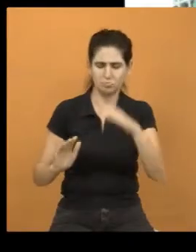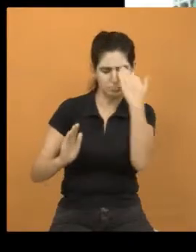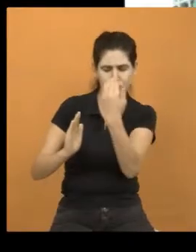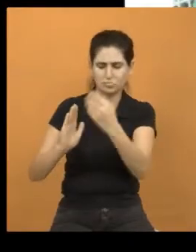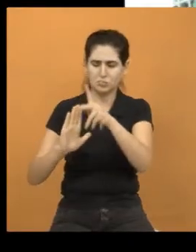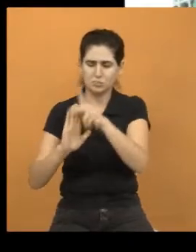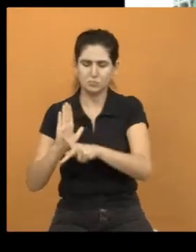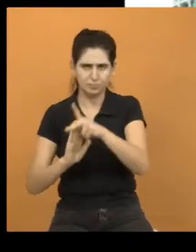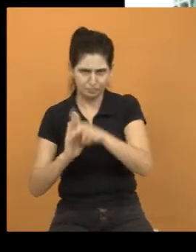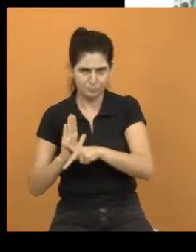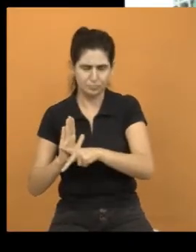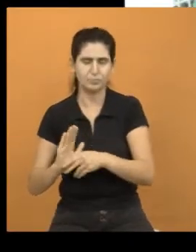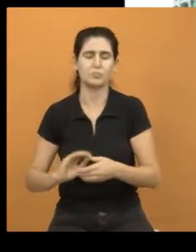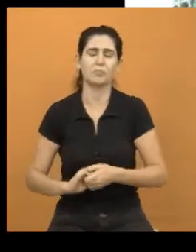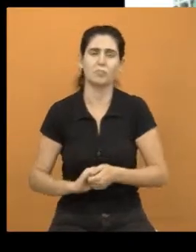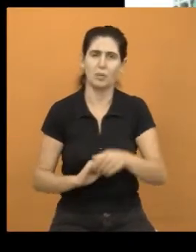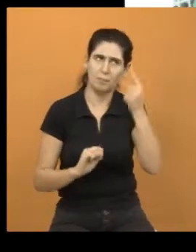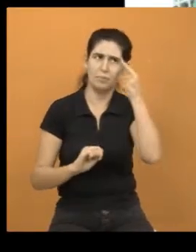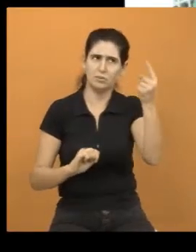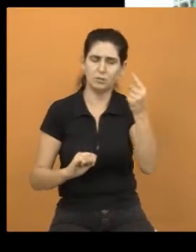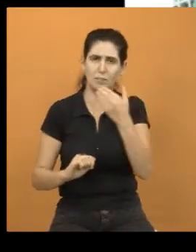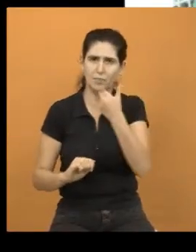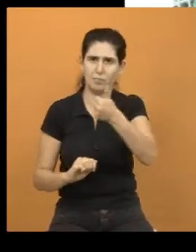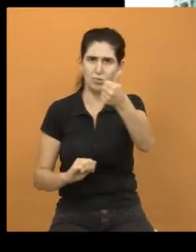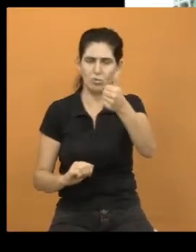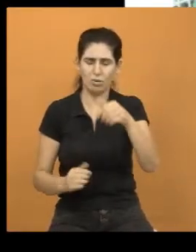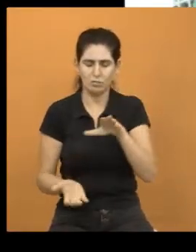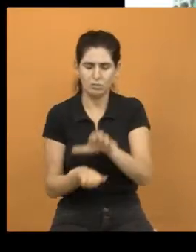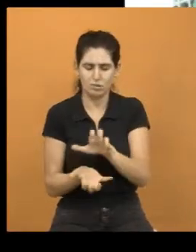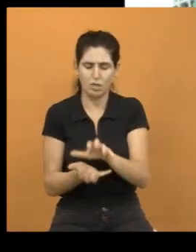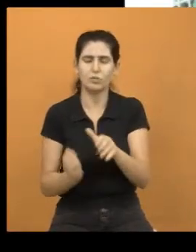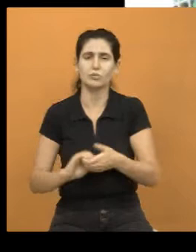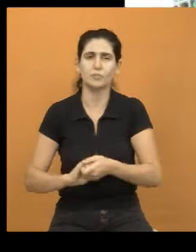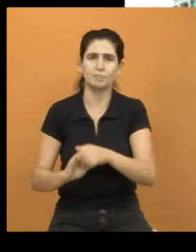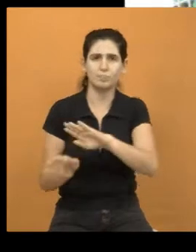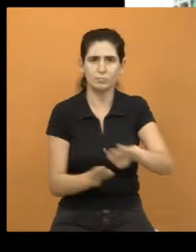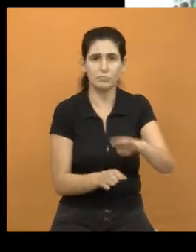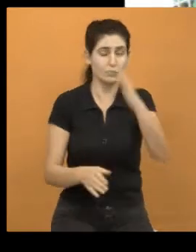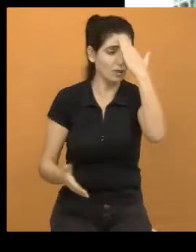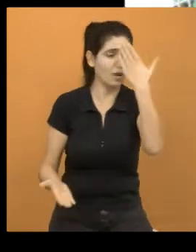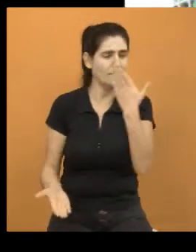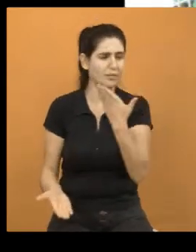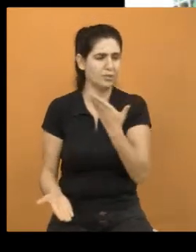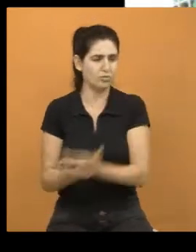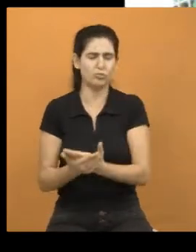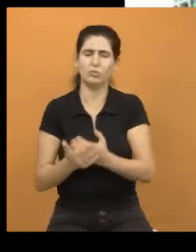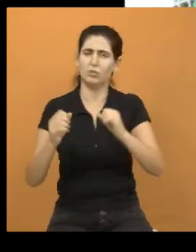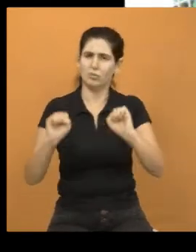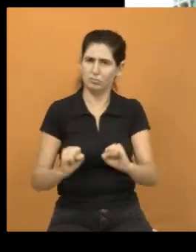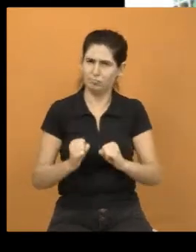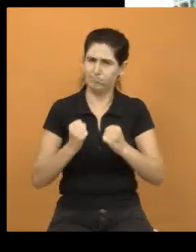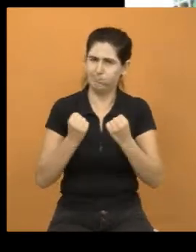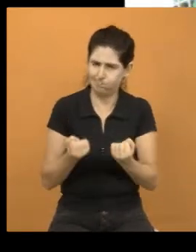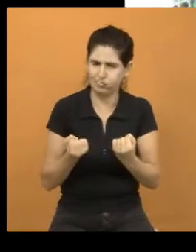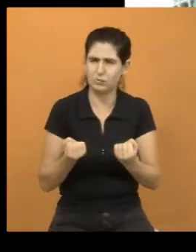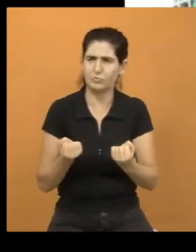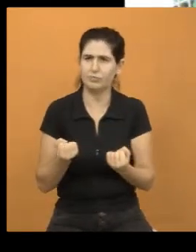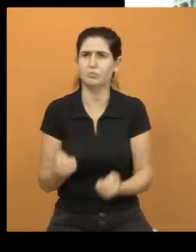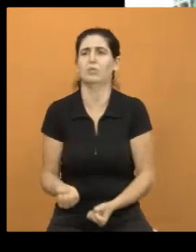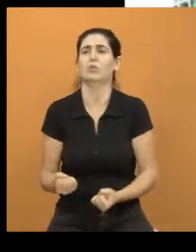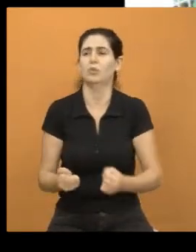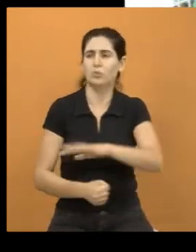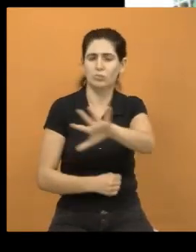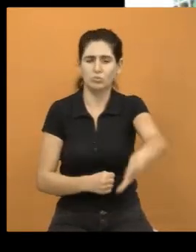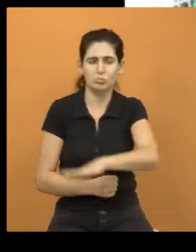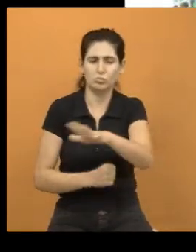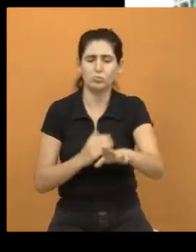estive participando porque eu acredito na força do coletivo, na força da